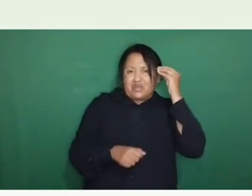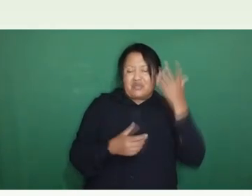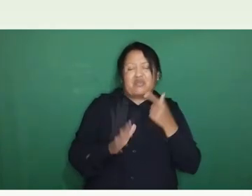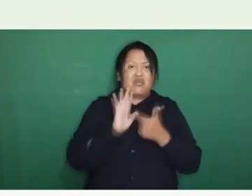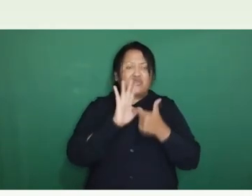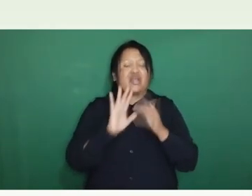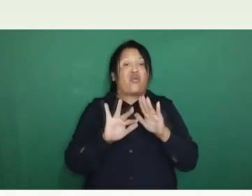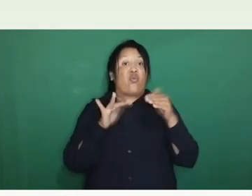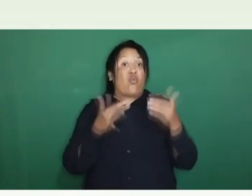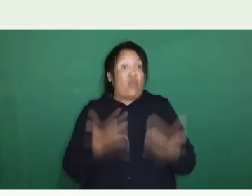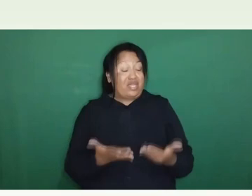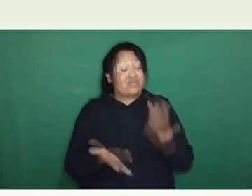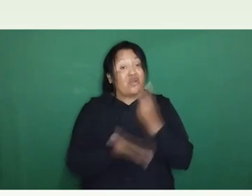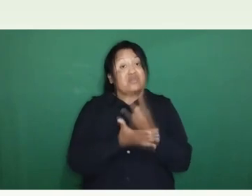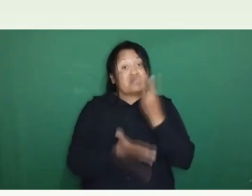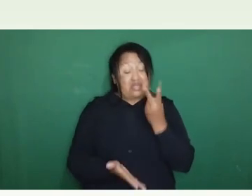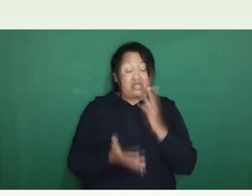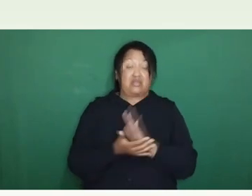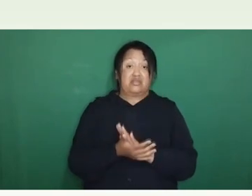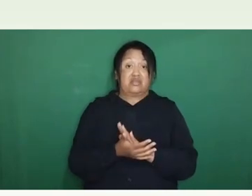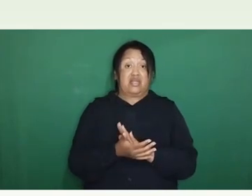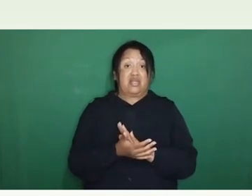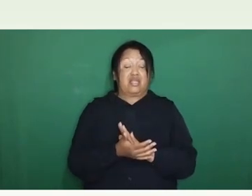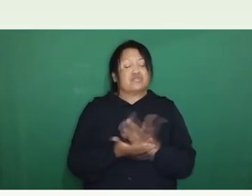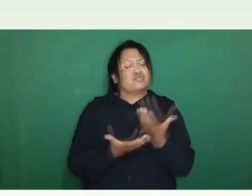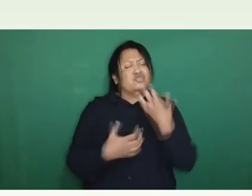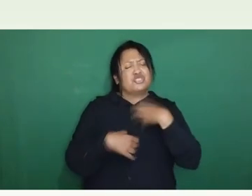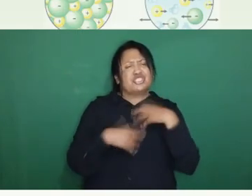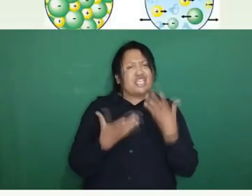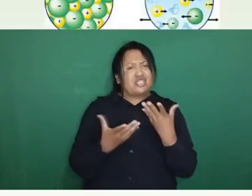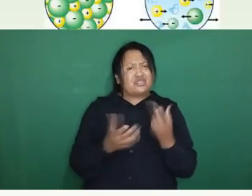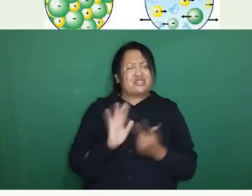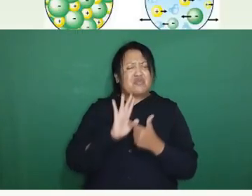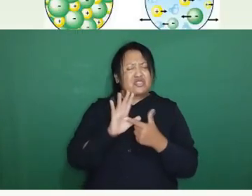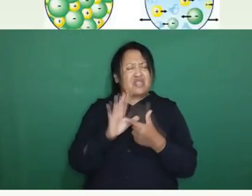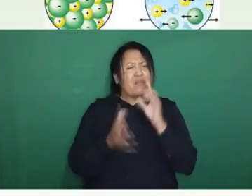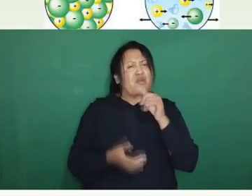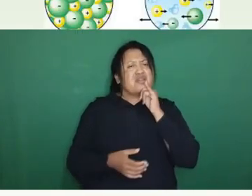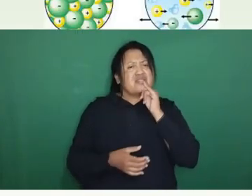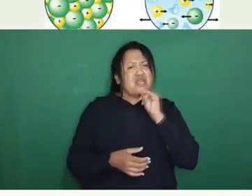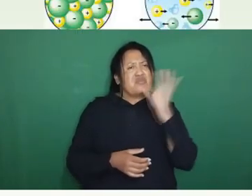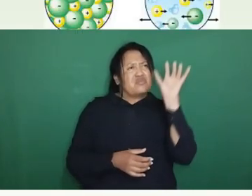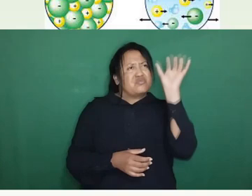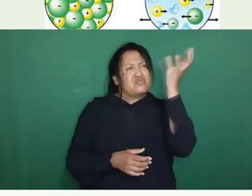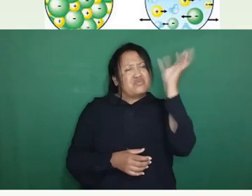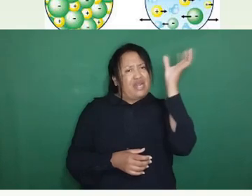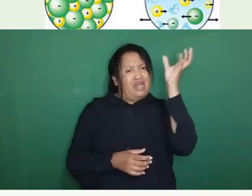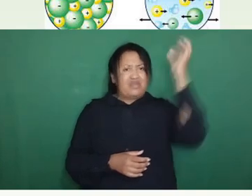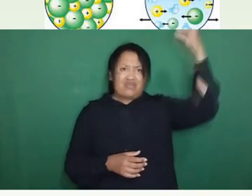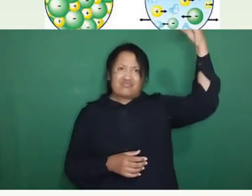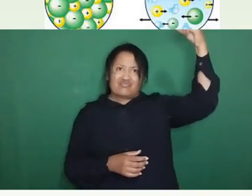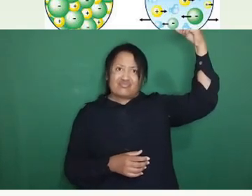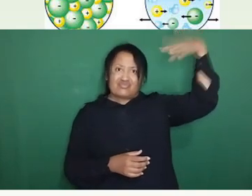isso acontece né na forma de acender uma lâmpada por exemplo né então aqui a gente por exemplo